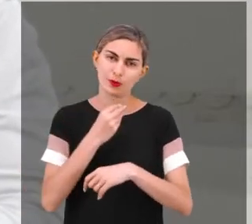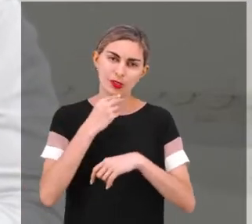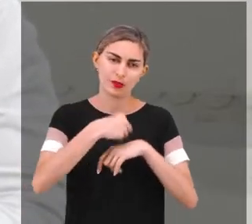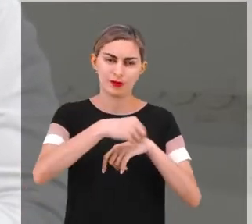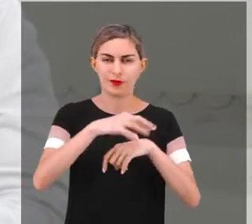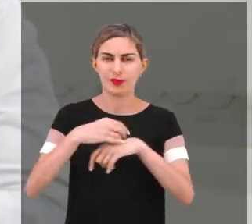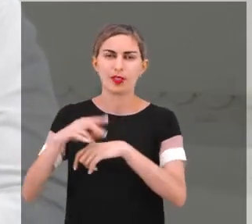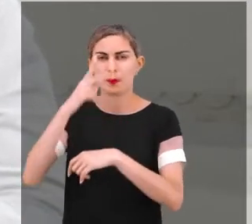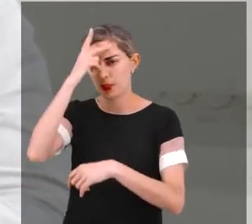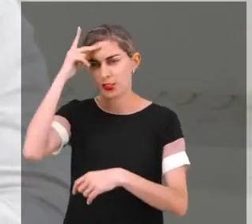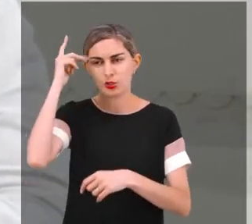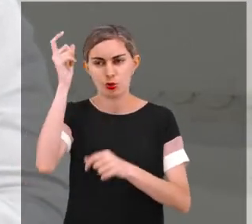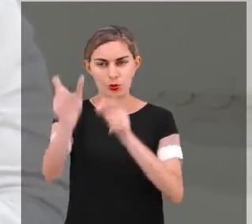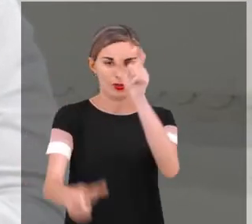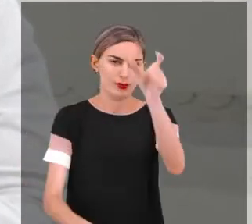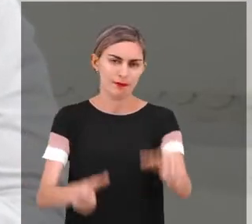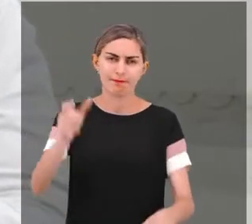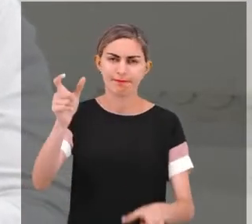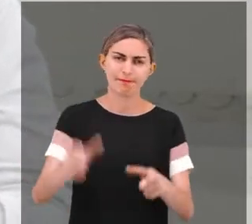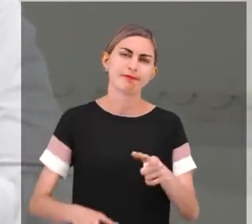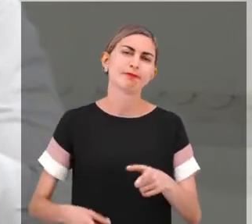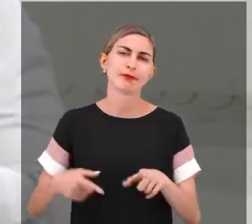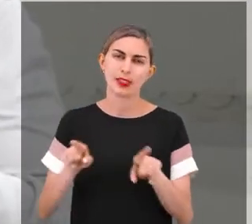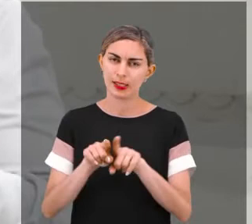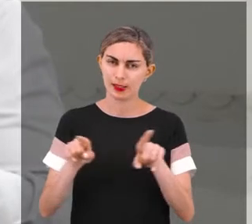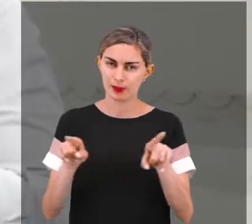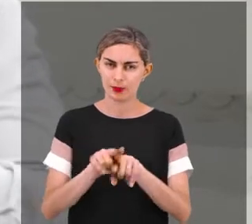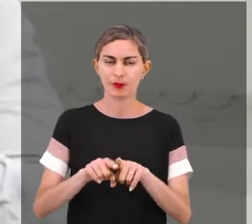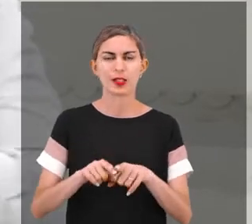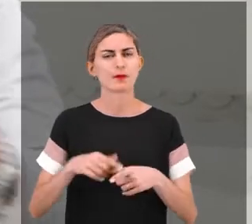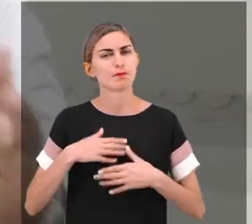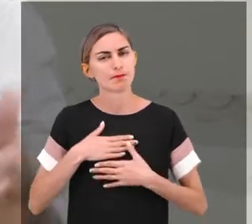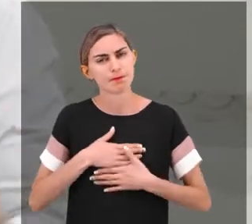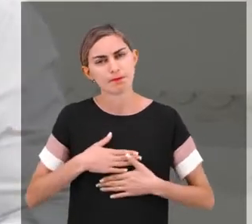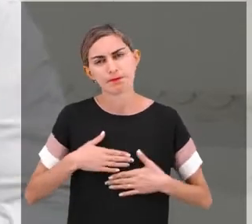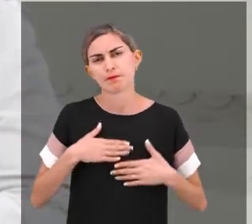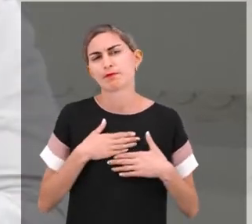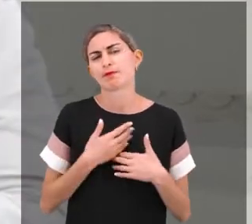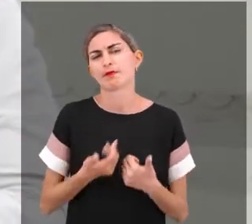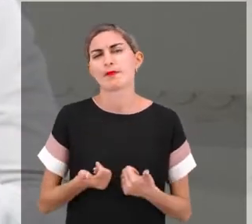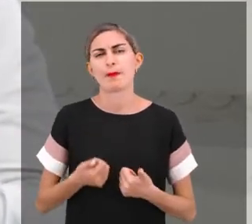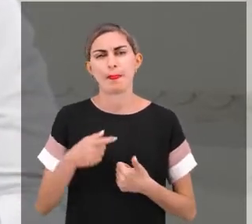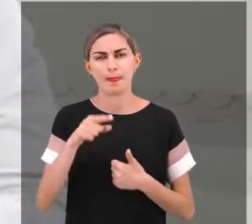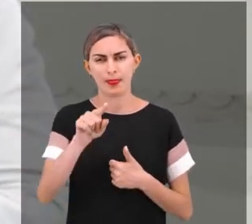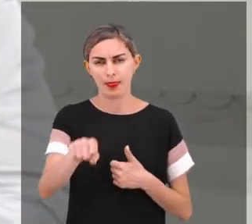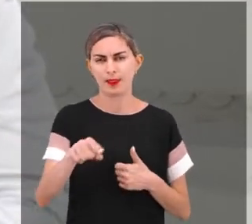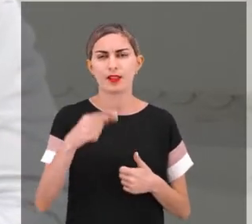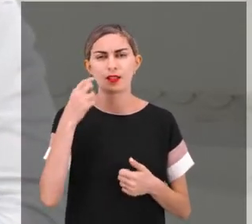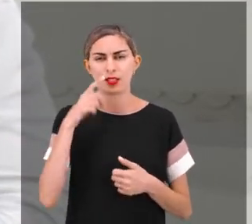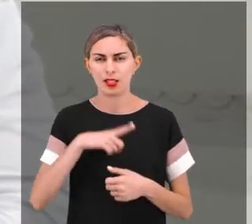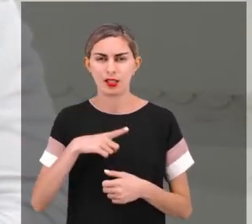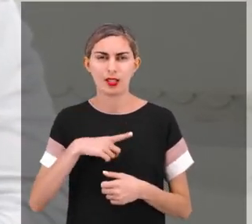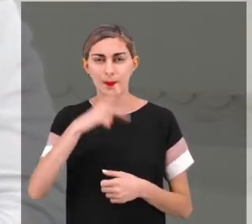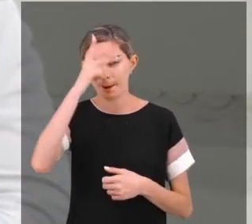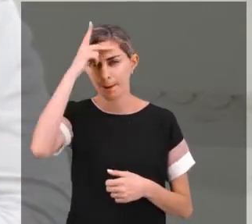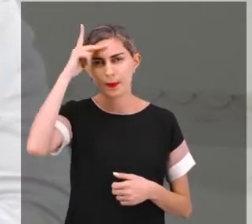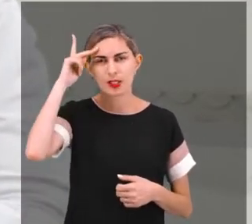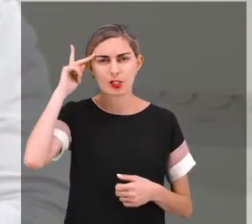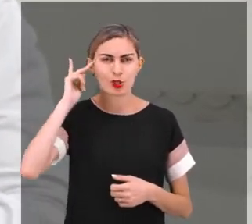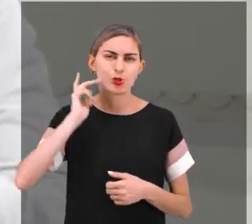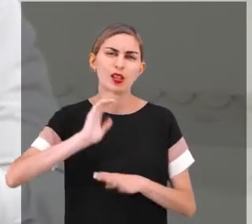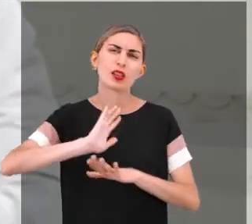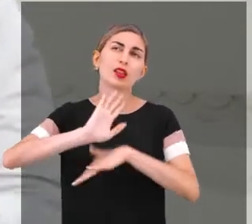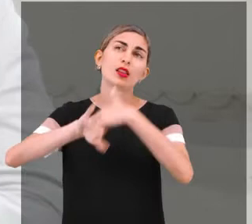conhecimento para essas pessoas, não é? Como também a gratificação que de você ter essas